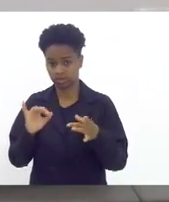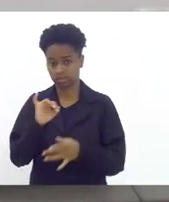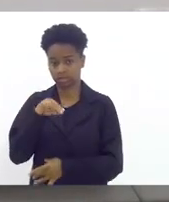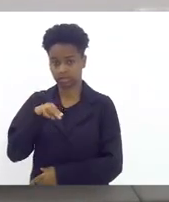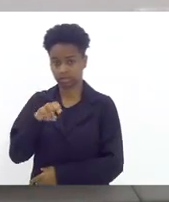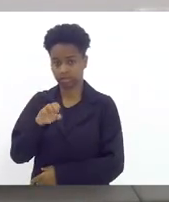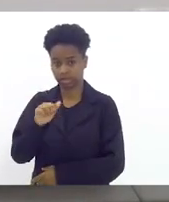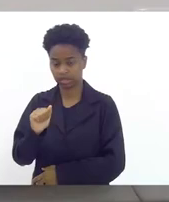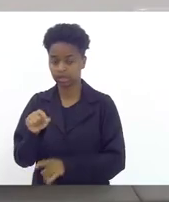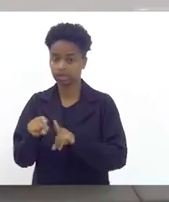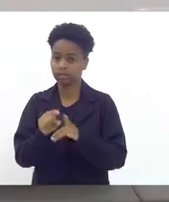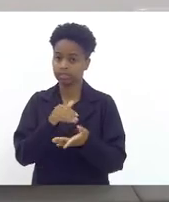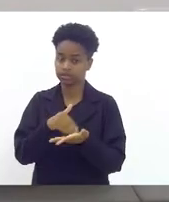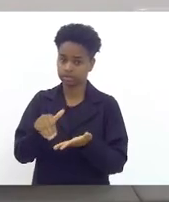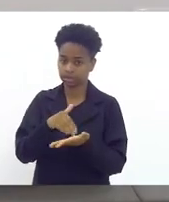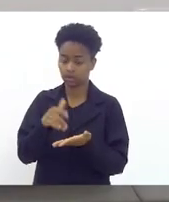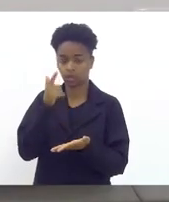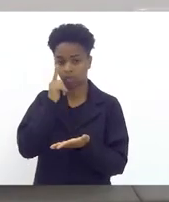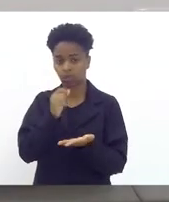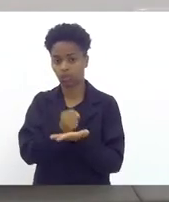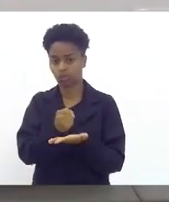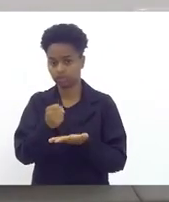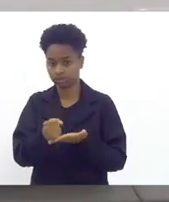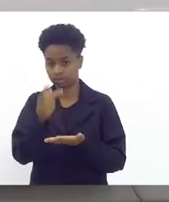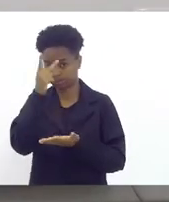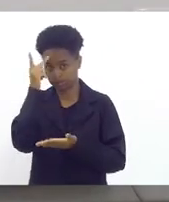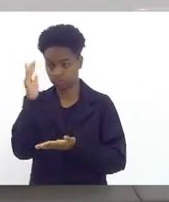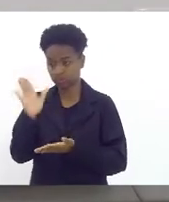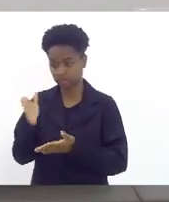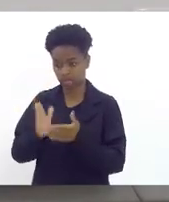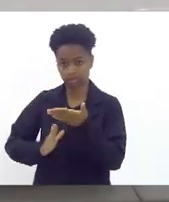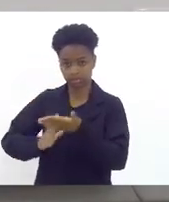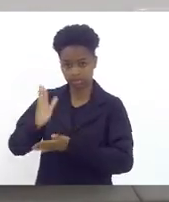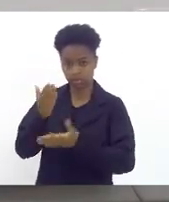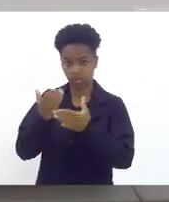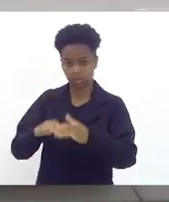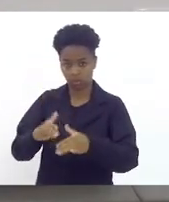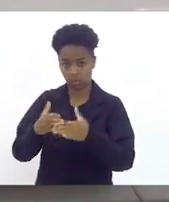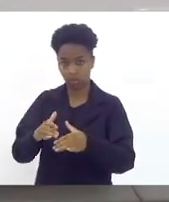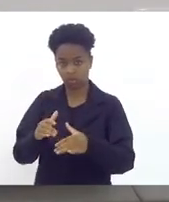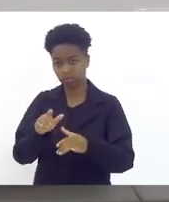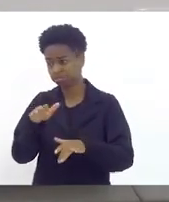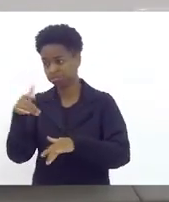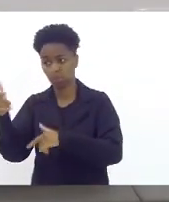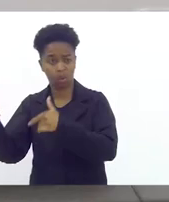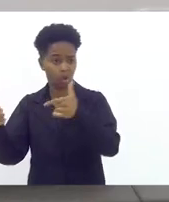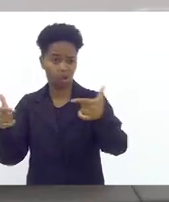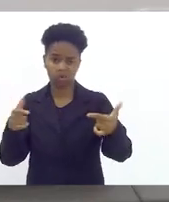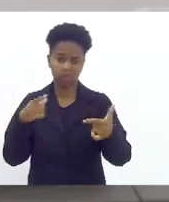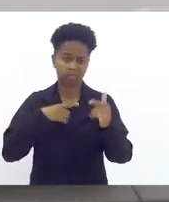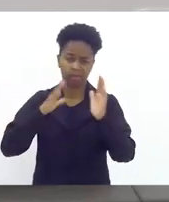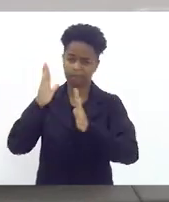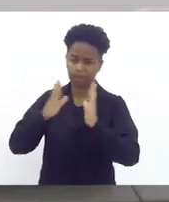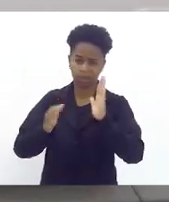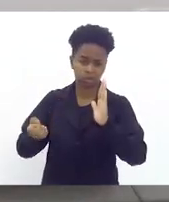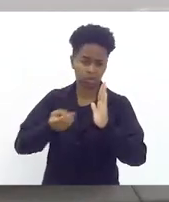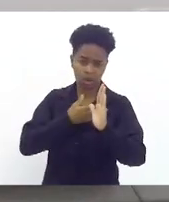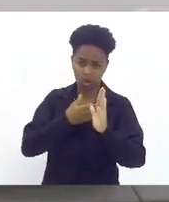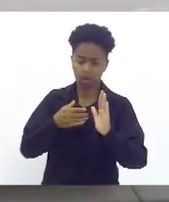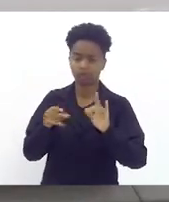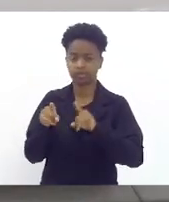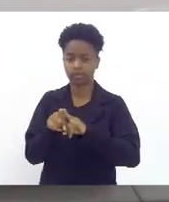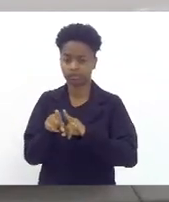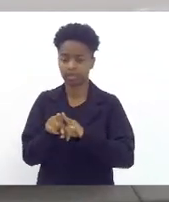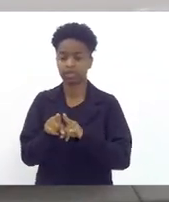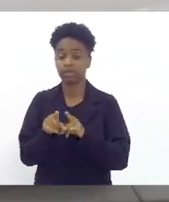Enéa e a secretaria contratarem os concursados de alguns concursos revalidando prazo etc e